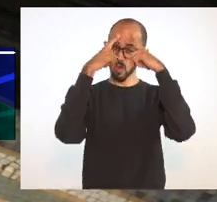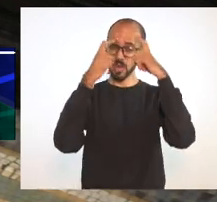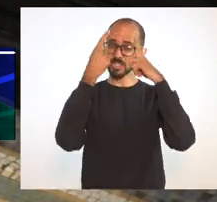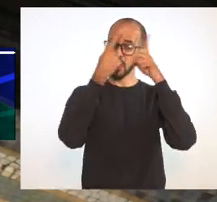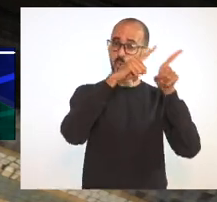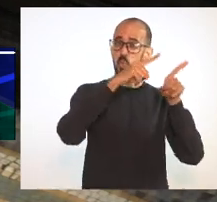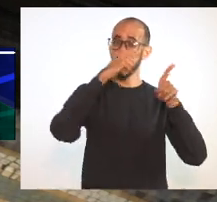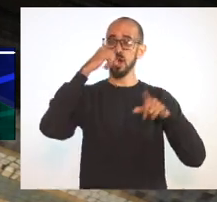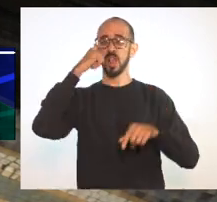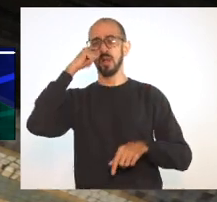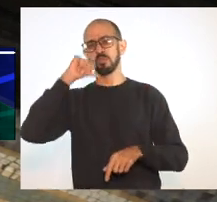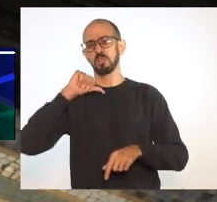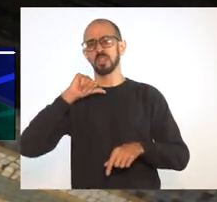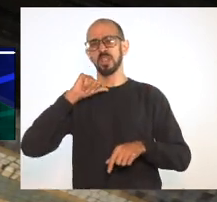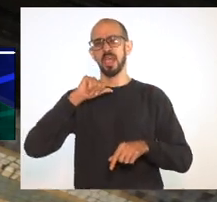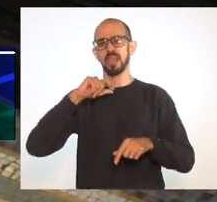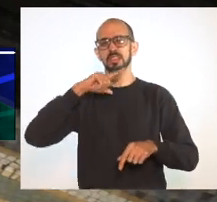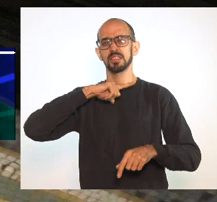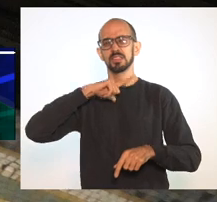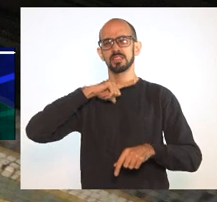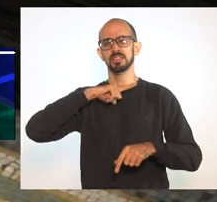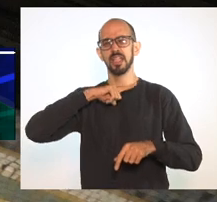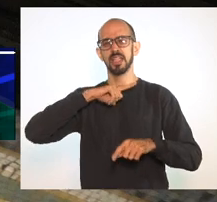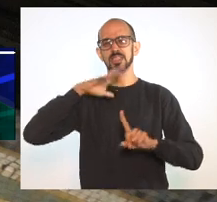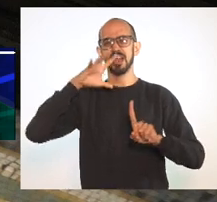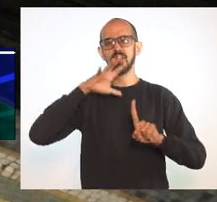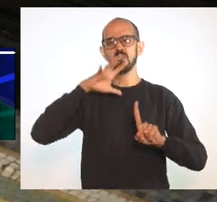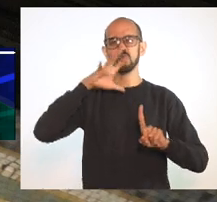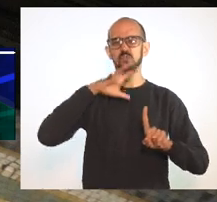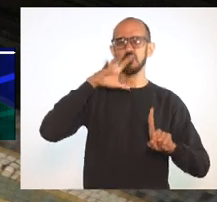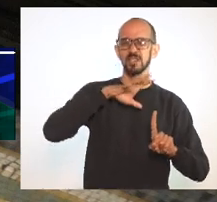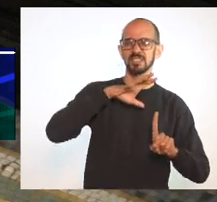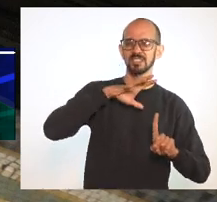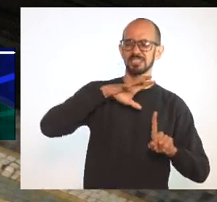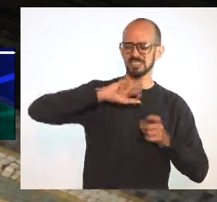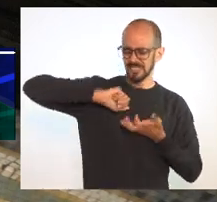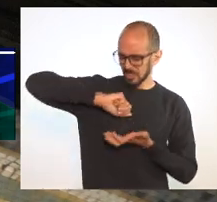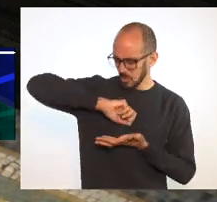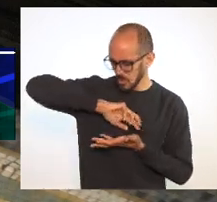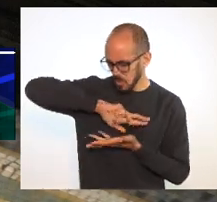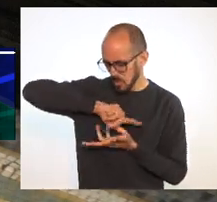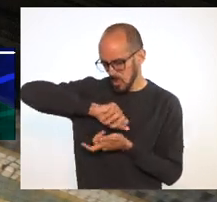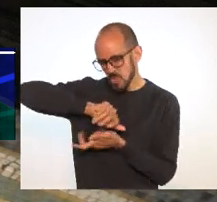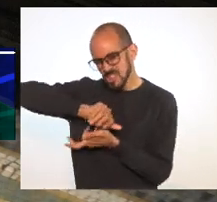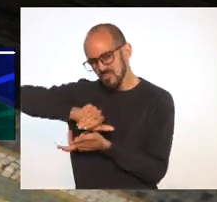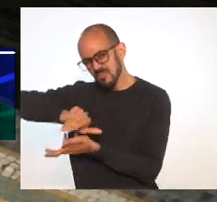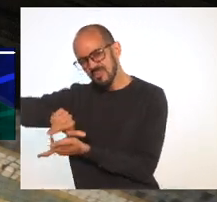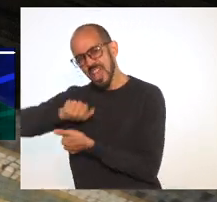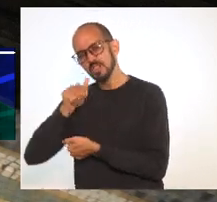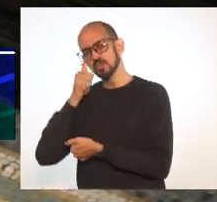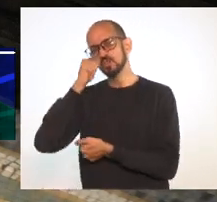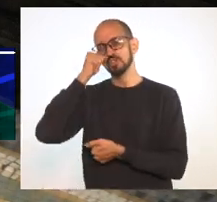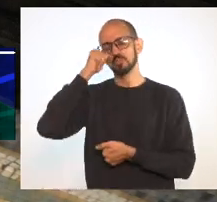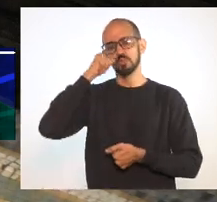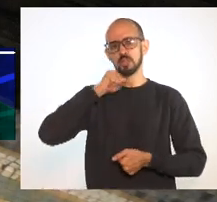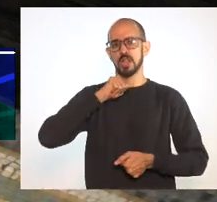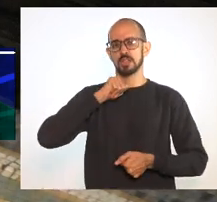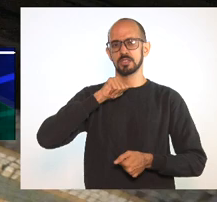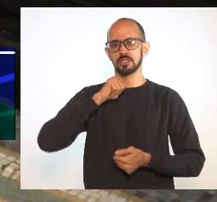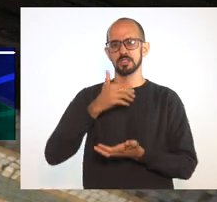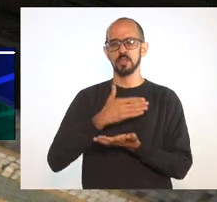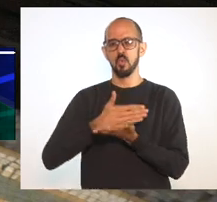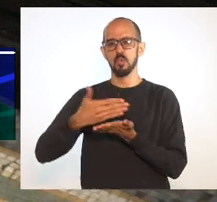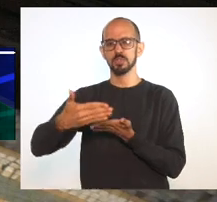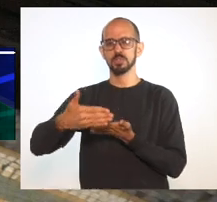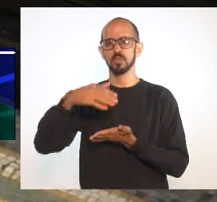mulher afeta e aflige o universo de mulheres e começamos o dia 8 de